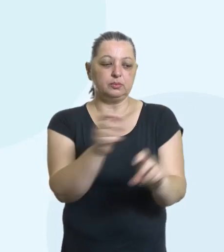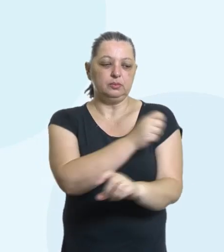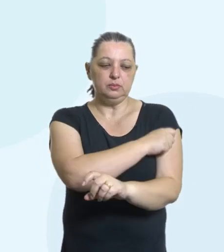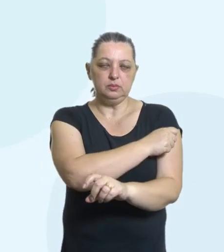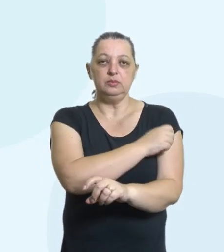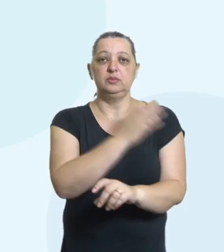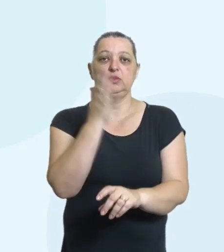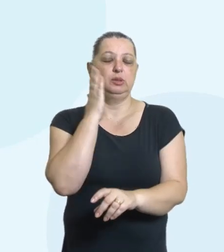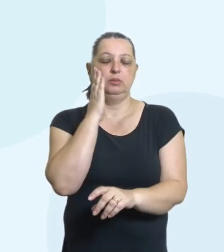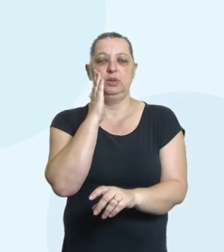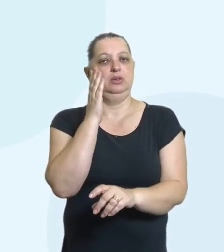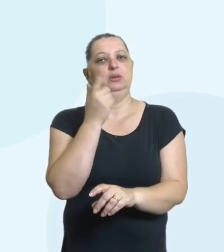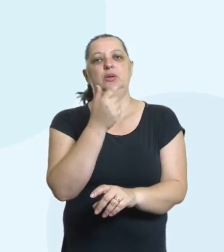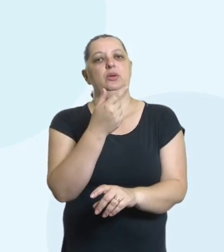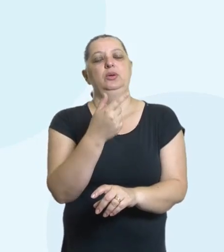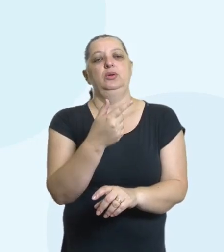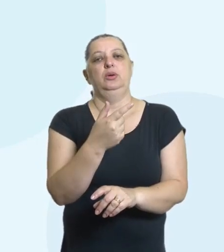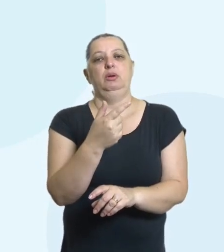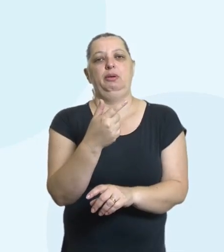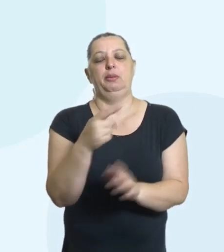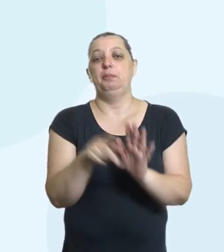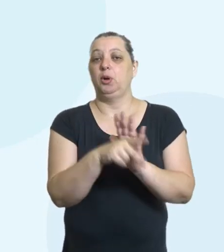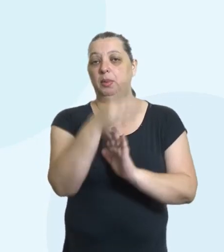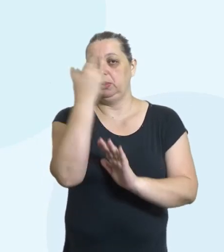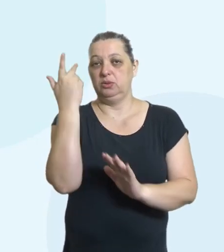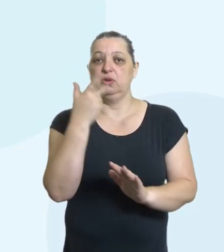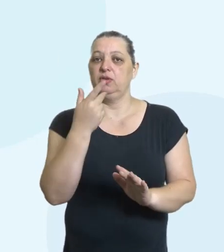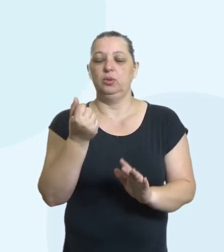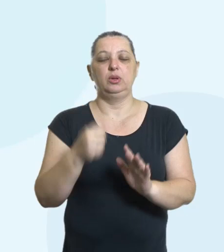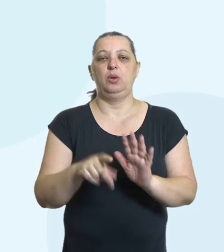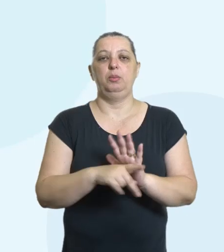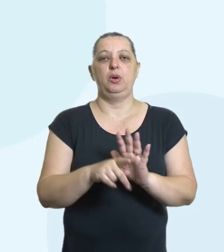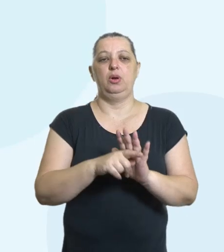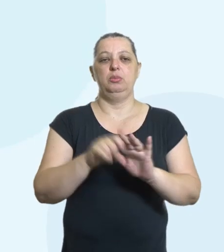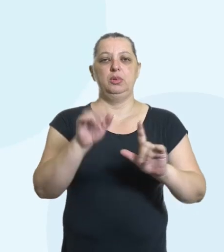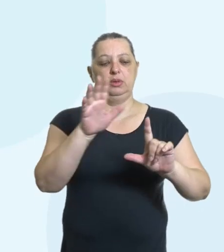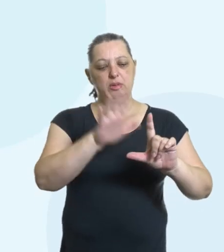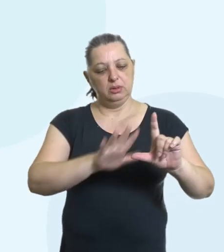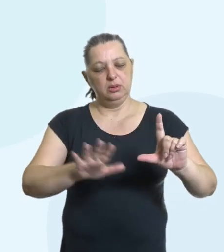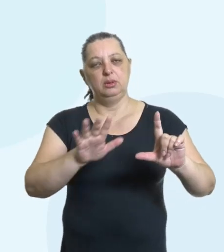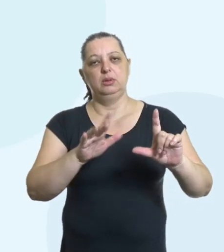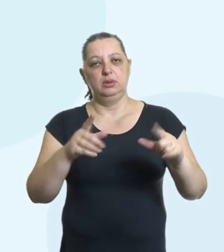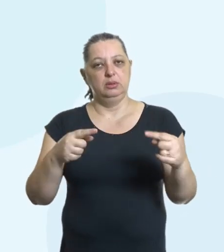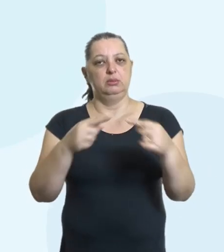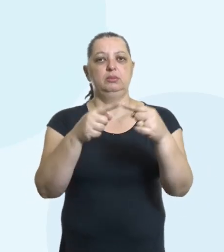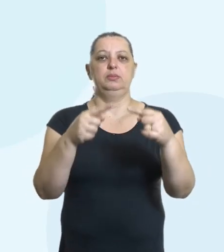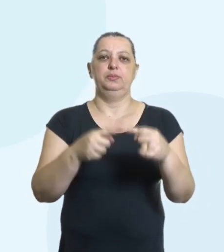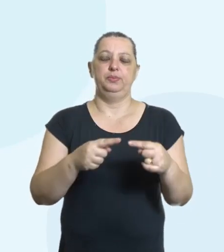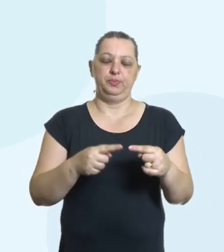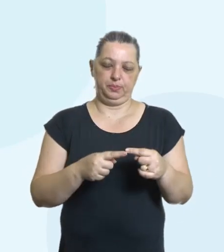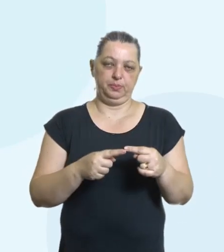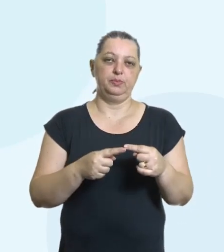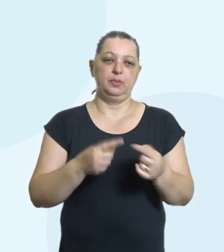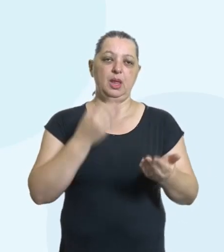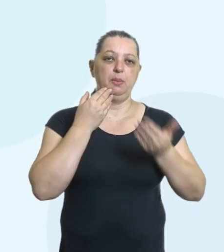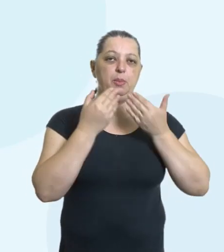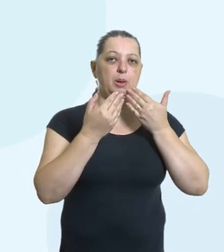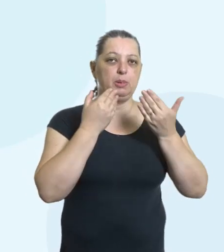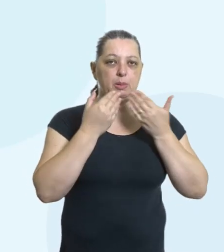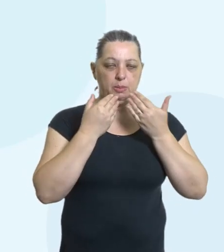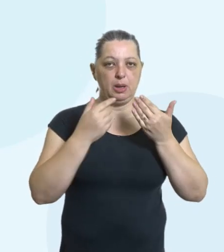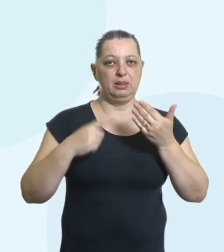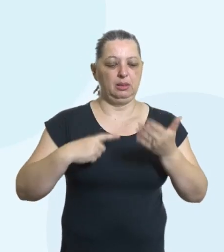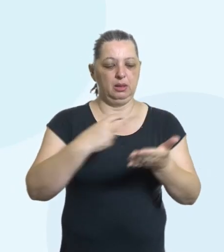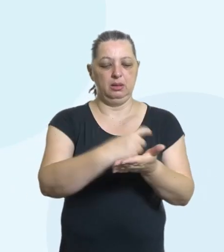que falou. Essas aspas são literais, elas têm que constar exatamente a conversa que tem no